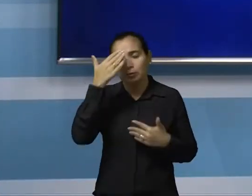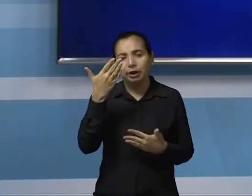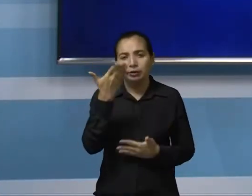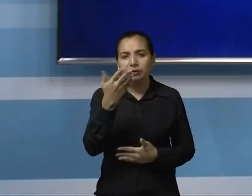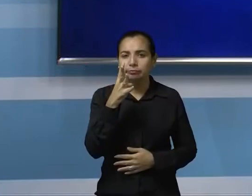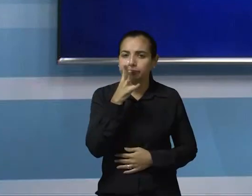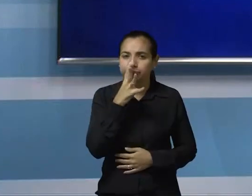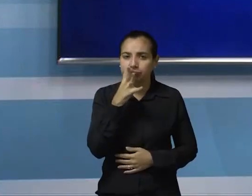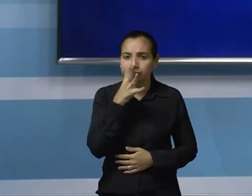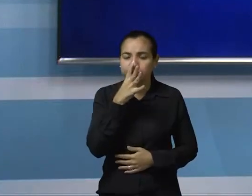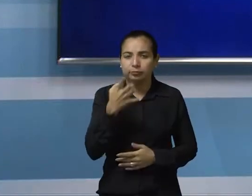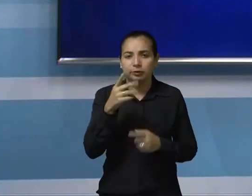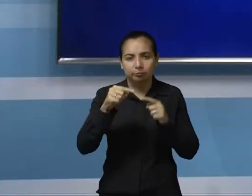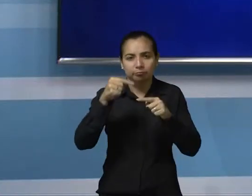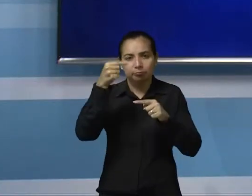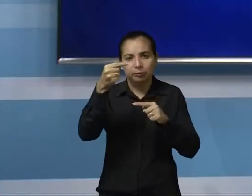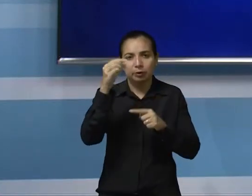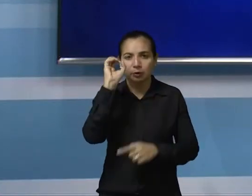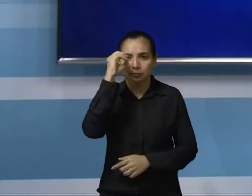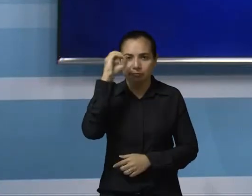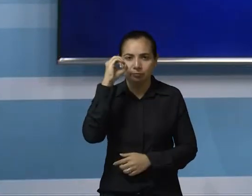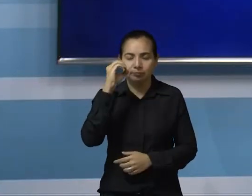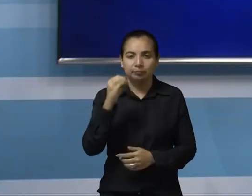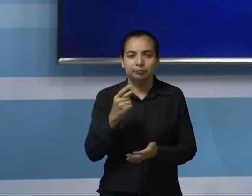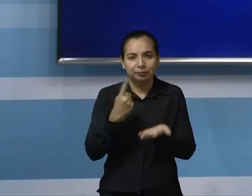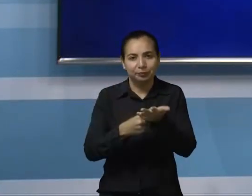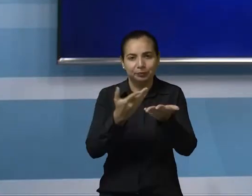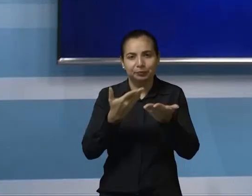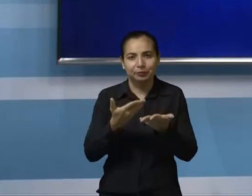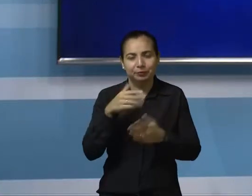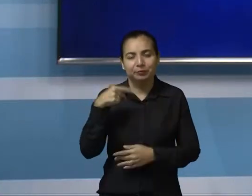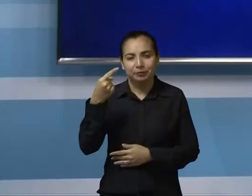assinante, com o convite ao próximo observatório. Até